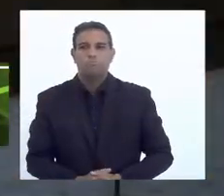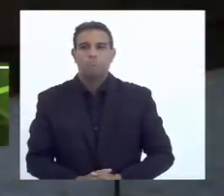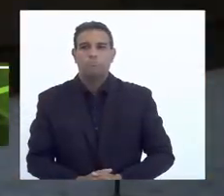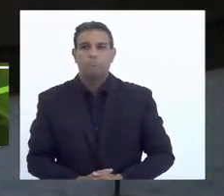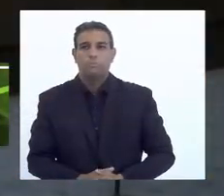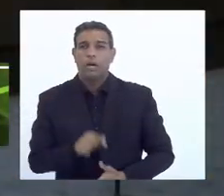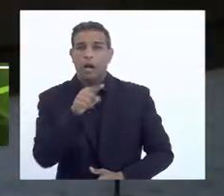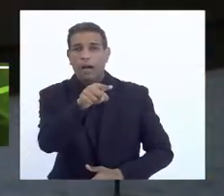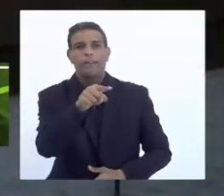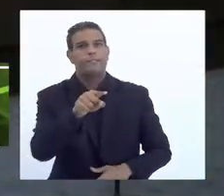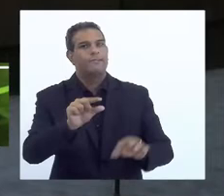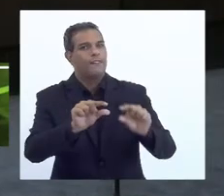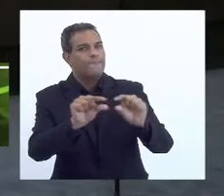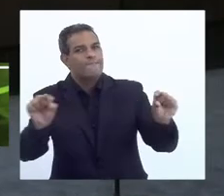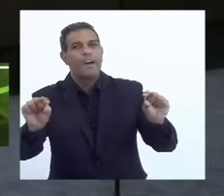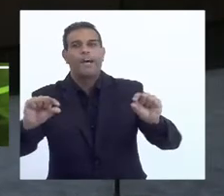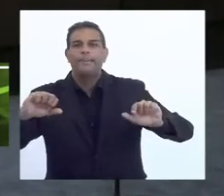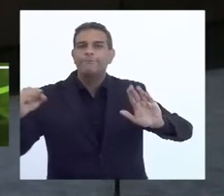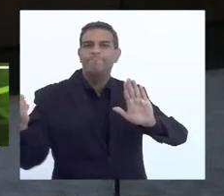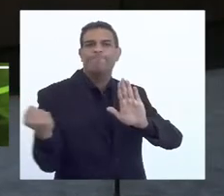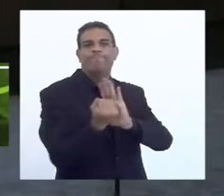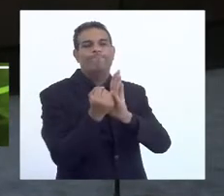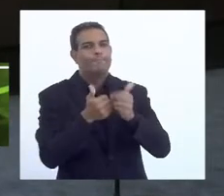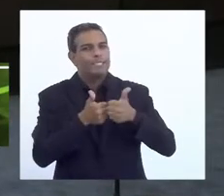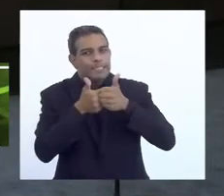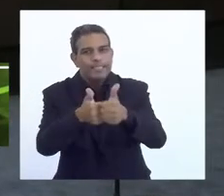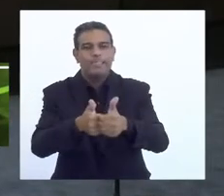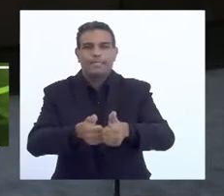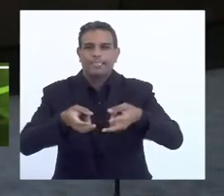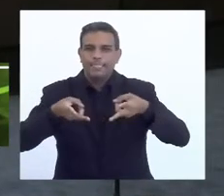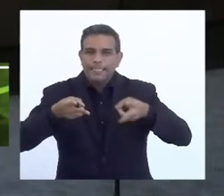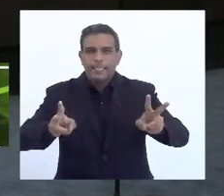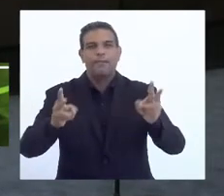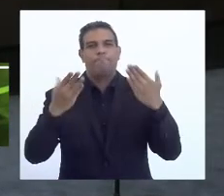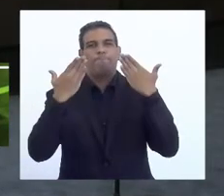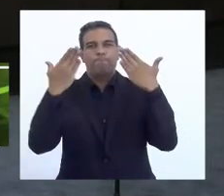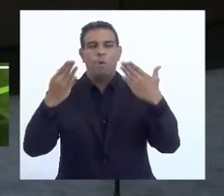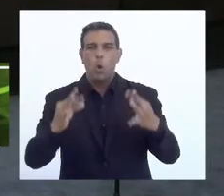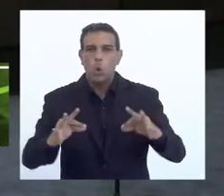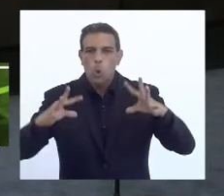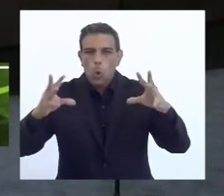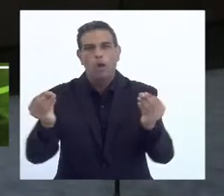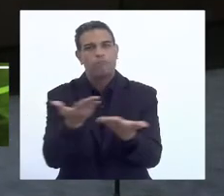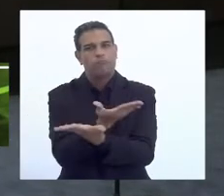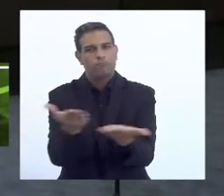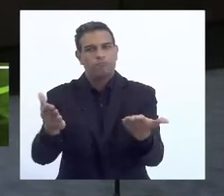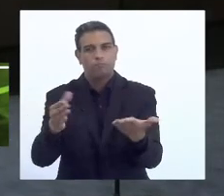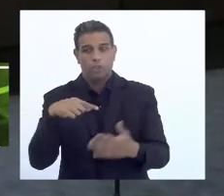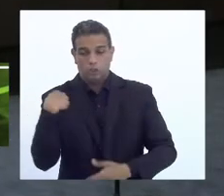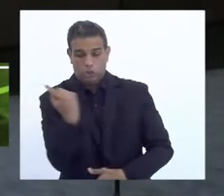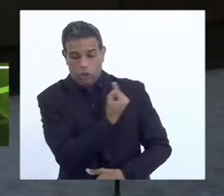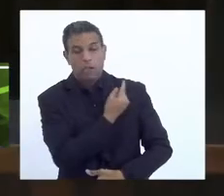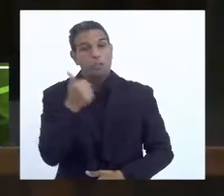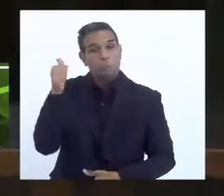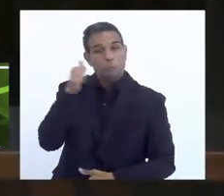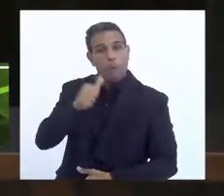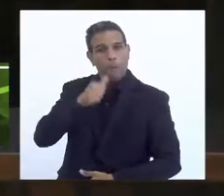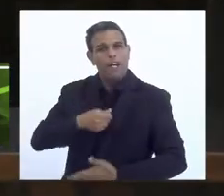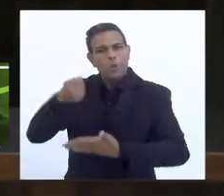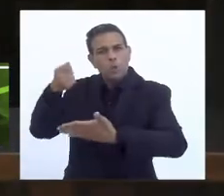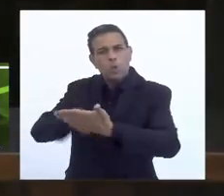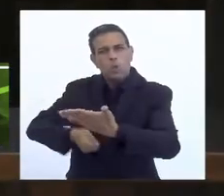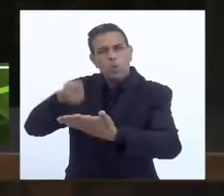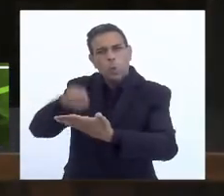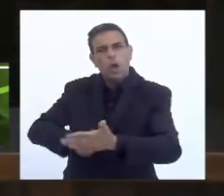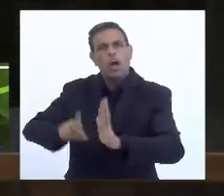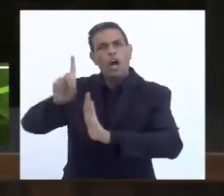Acho que essa é a frase que a gente tem que, né, trazer aqui. Nós somos mulheres que lutamos